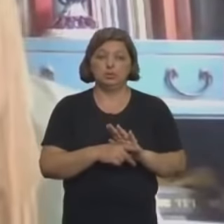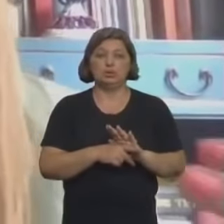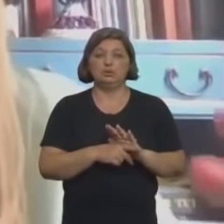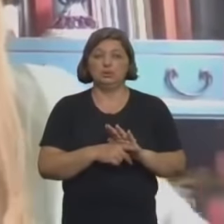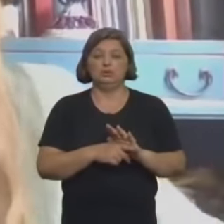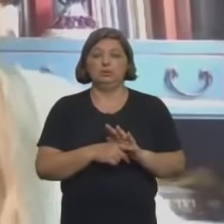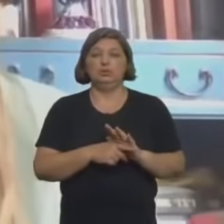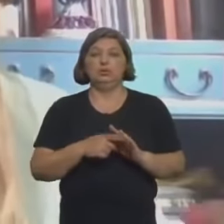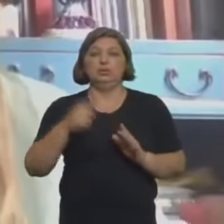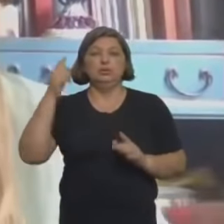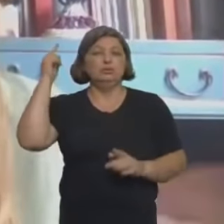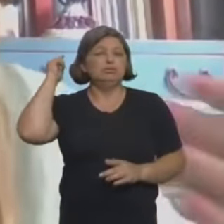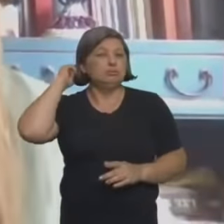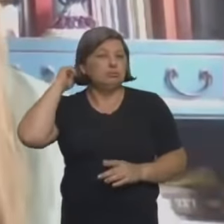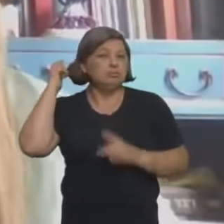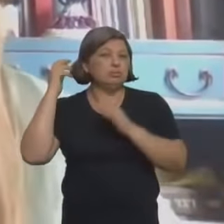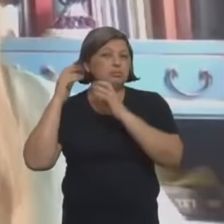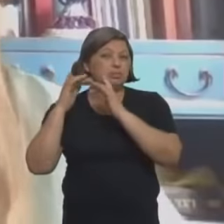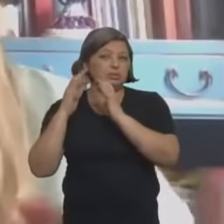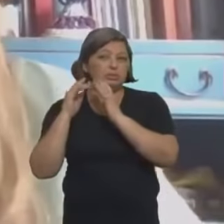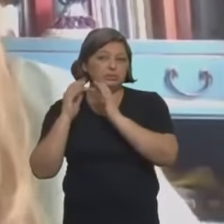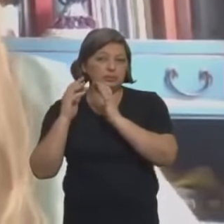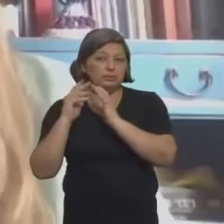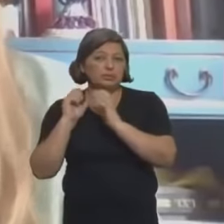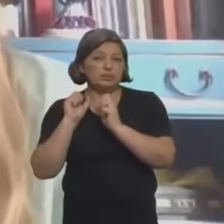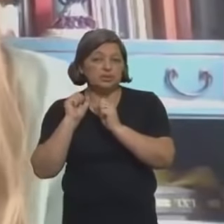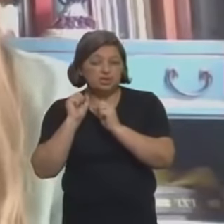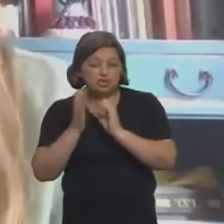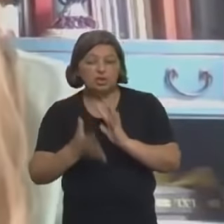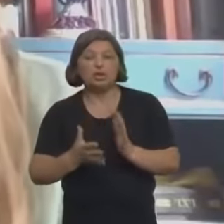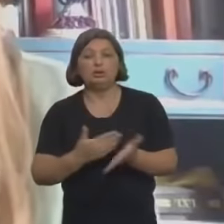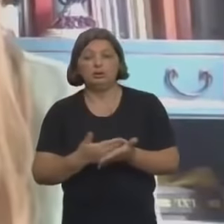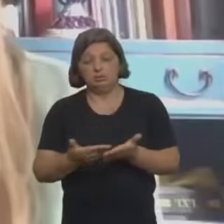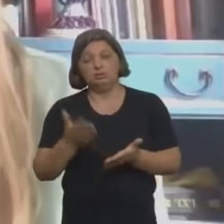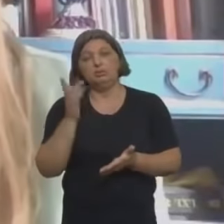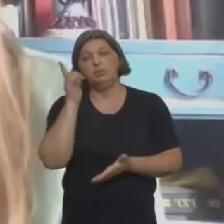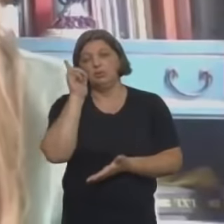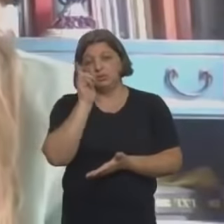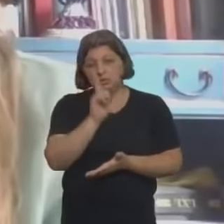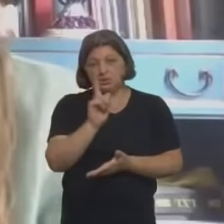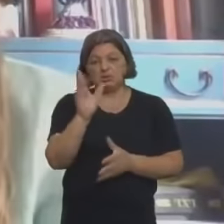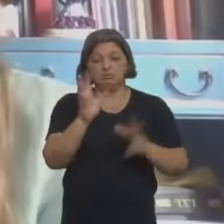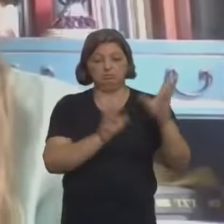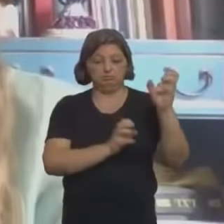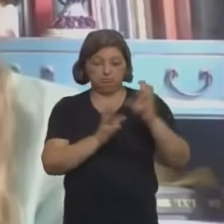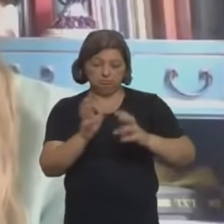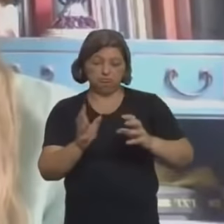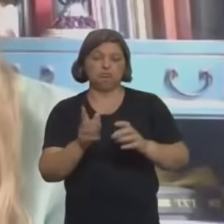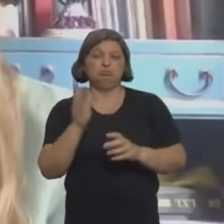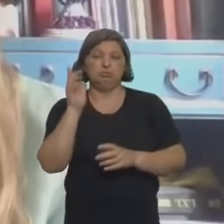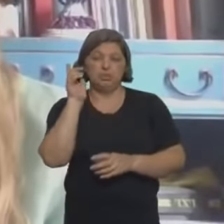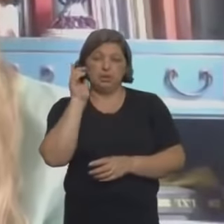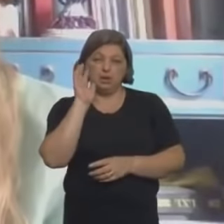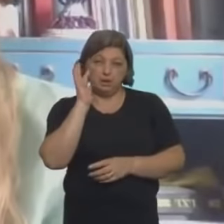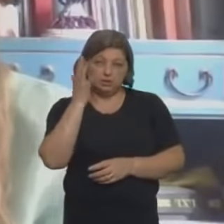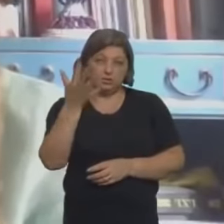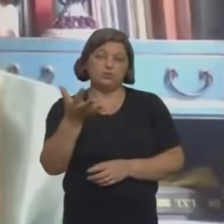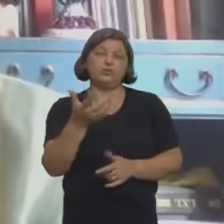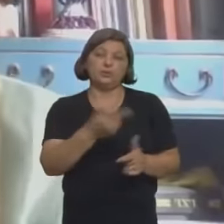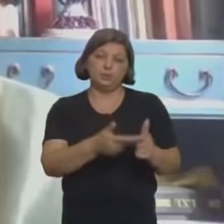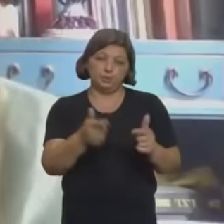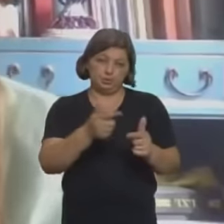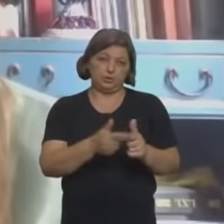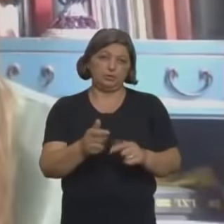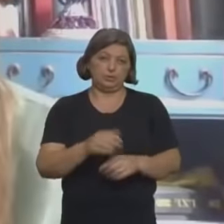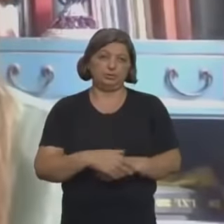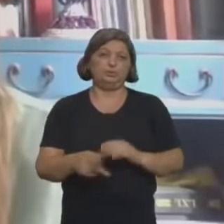né, em ação, e a gente vai poder lidar melhor com os nossos conflitos, que é um dos grandes objetivos do projeto